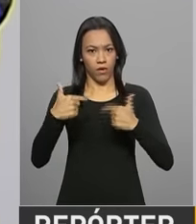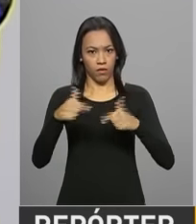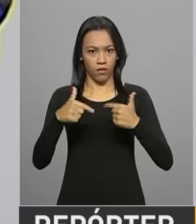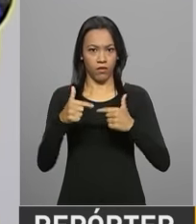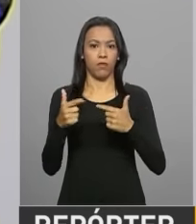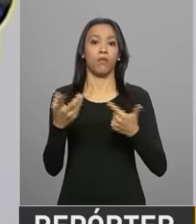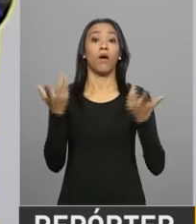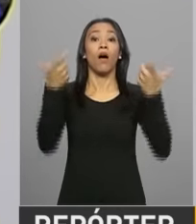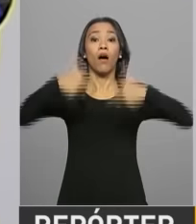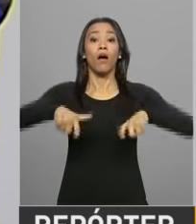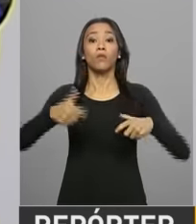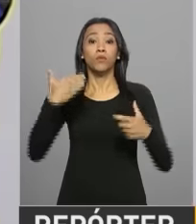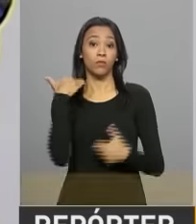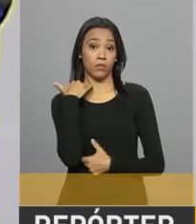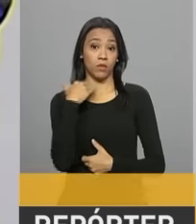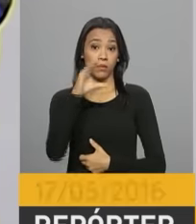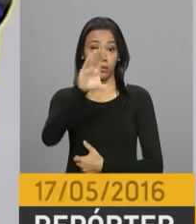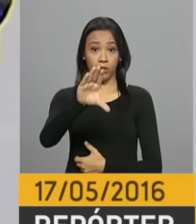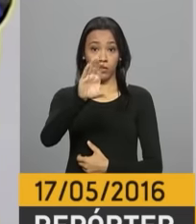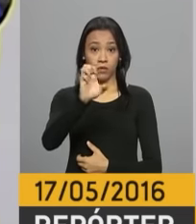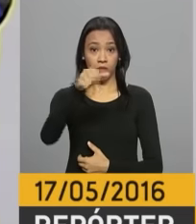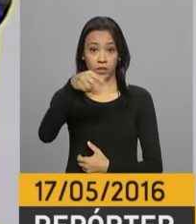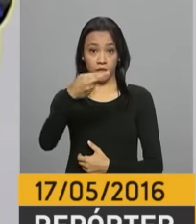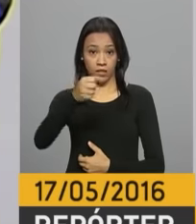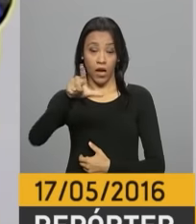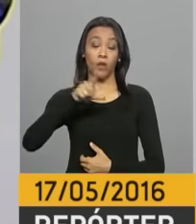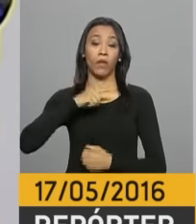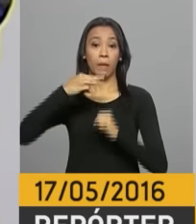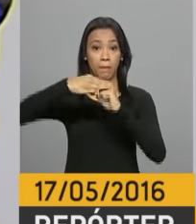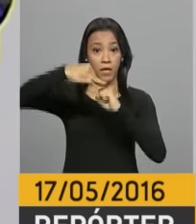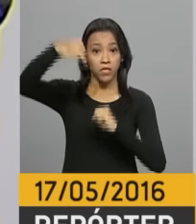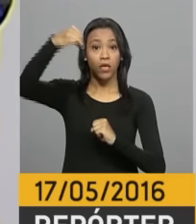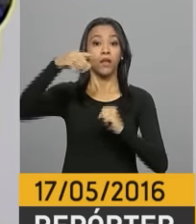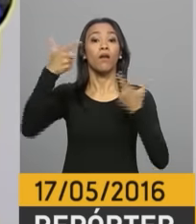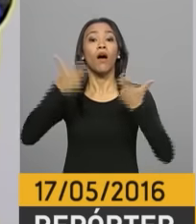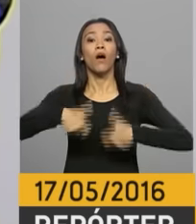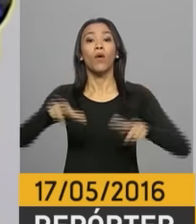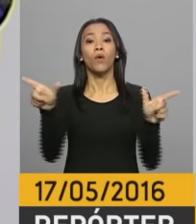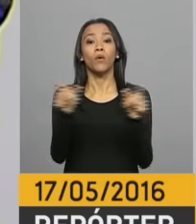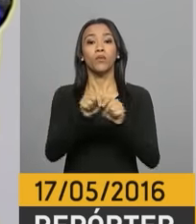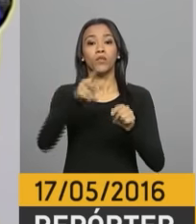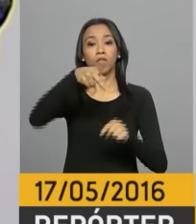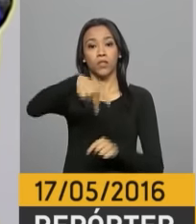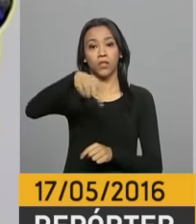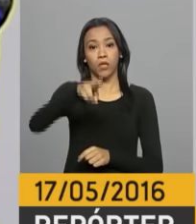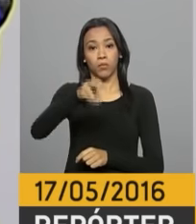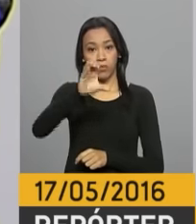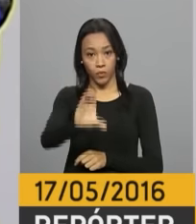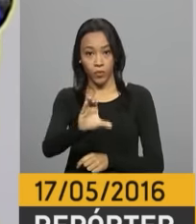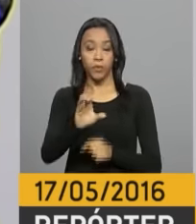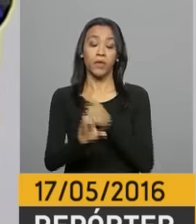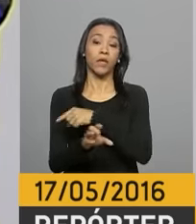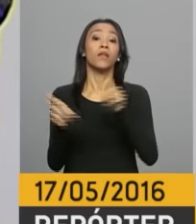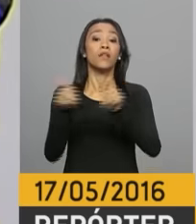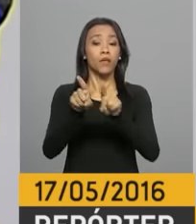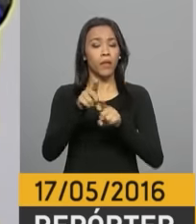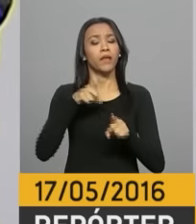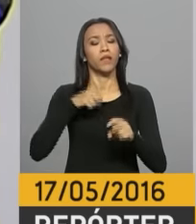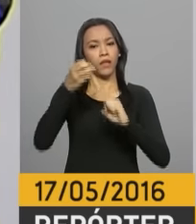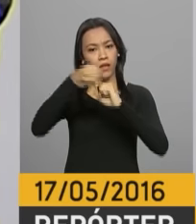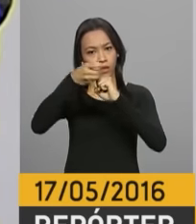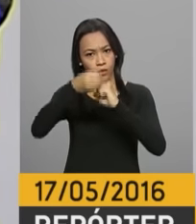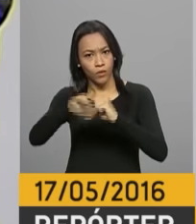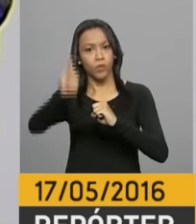Ele é economista, mestrado na PUC do Rio de Janeiro e doutorado pelo Massachusetts Institute of Technology.